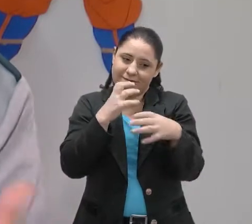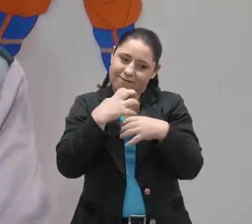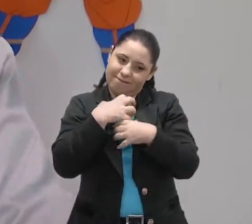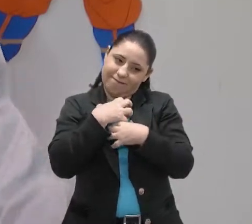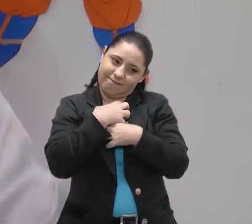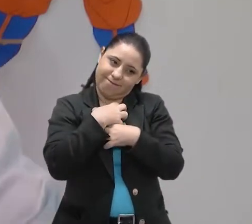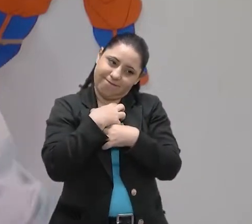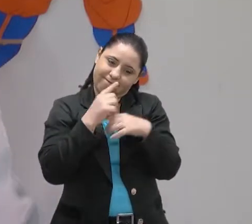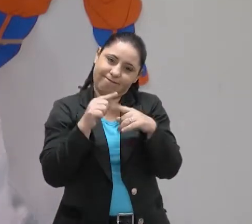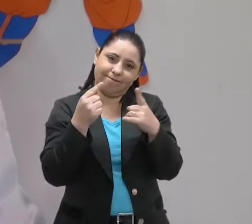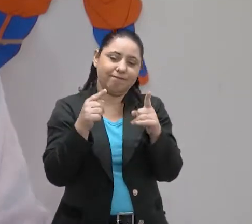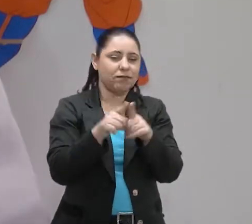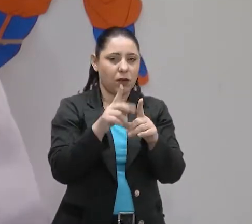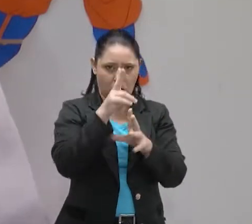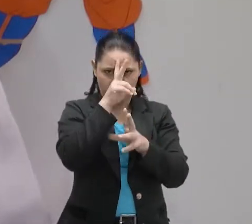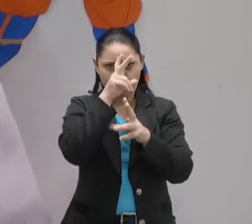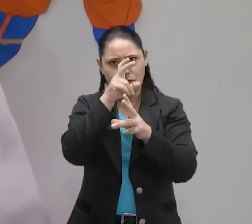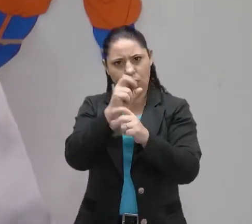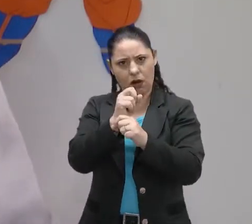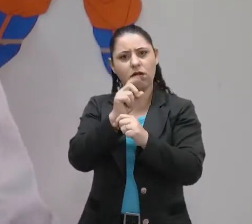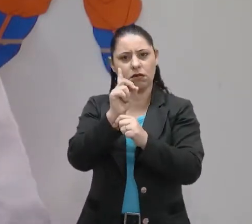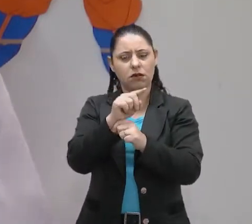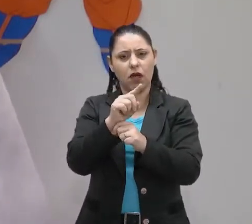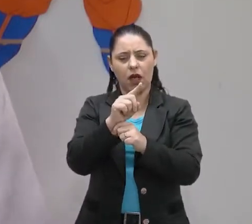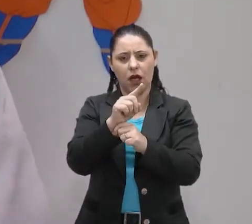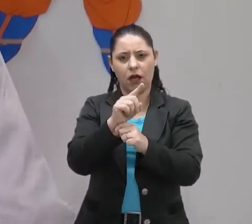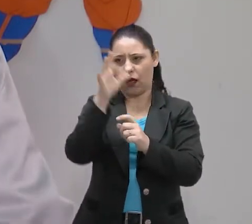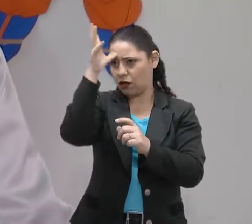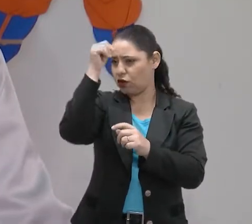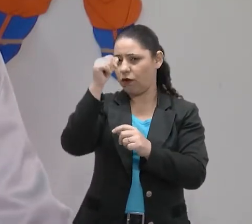extrovertida, mas tímida ao mesmo tempo, e ela é muito